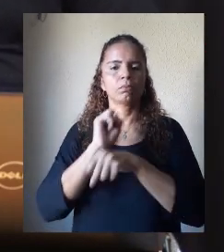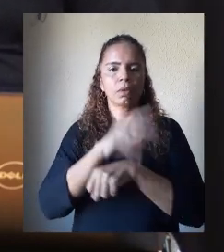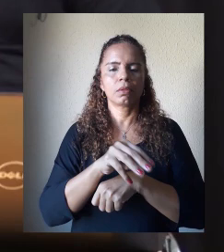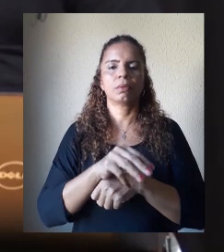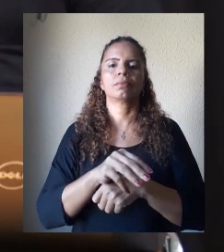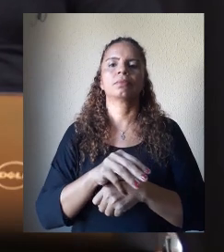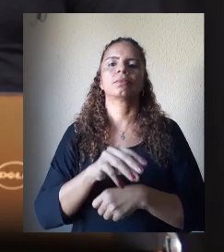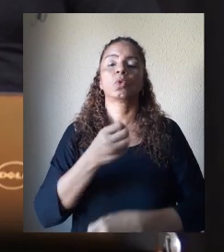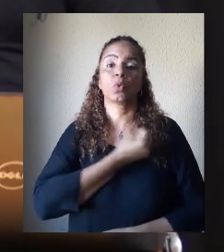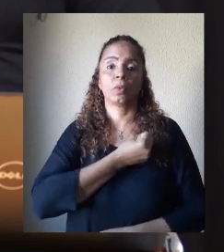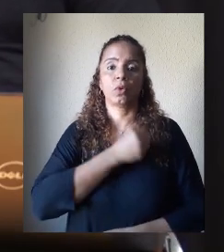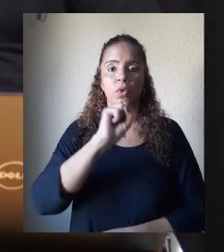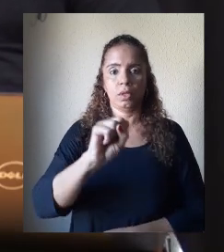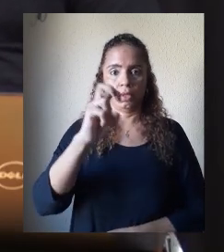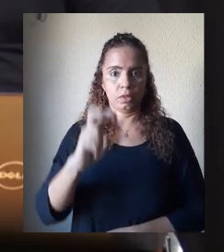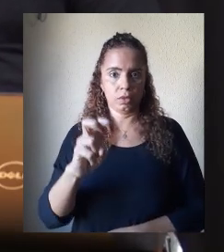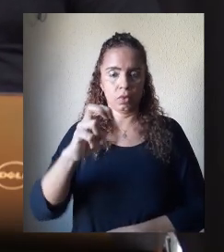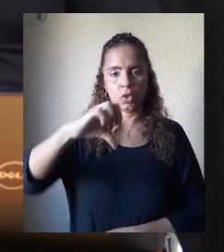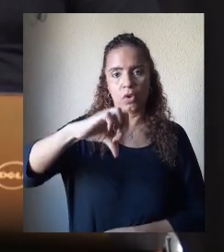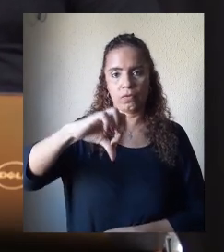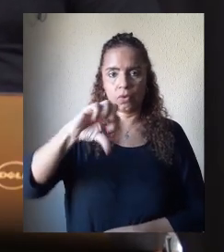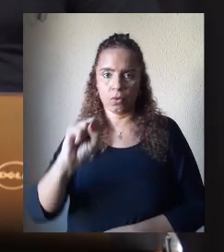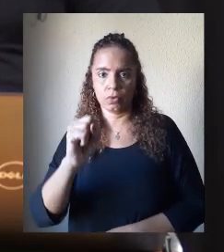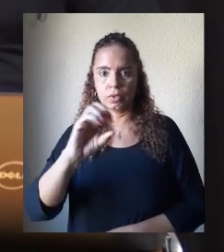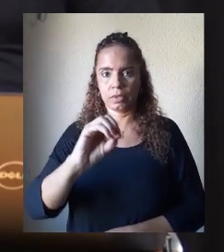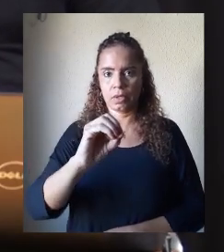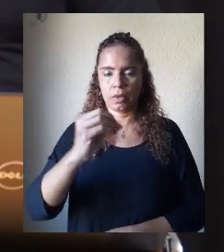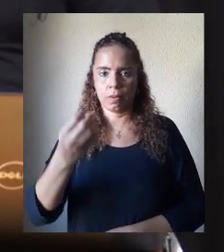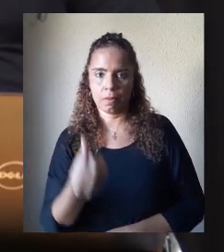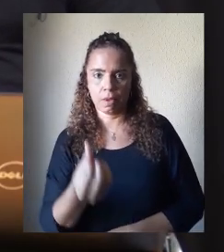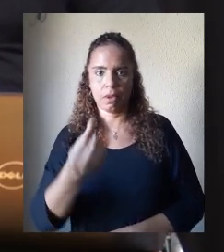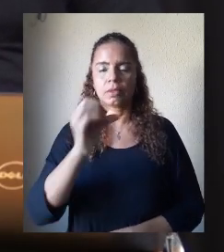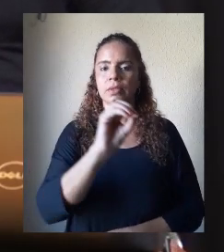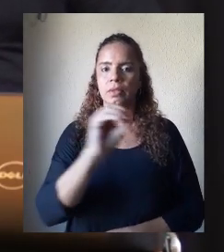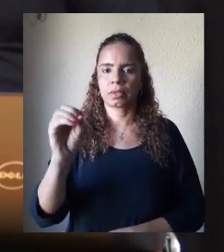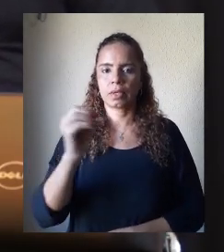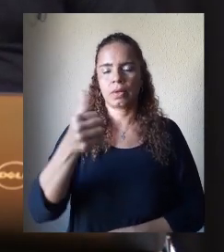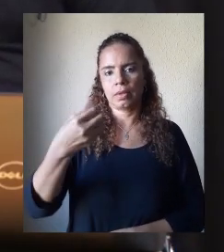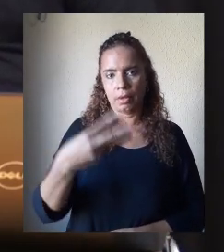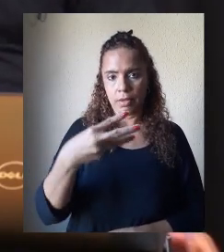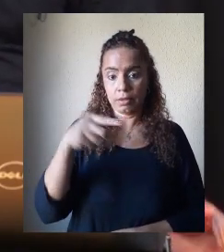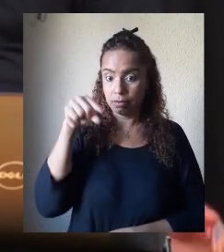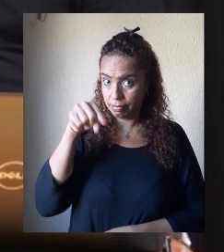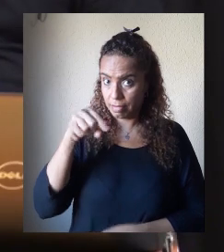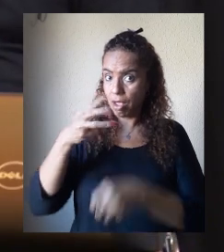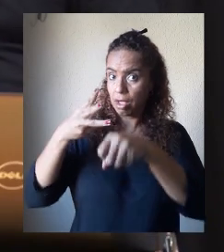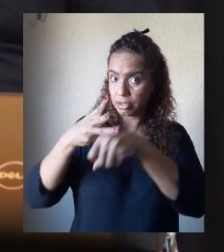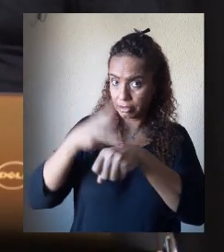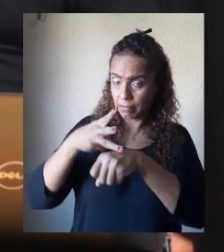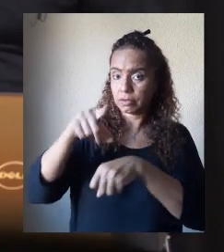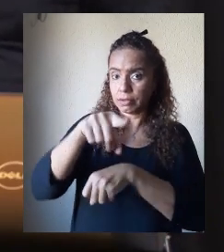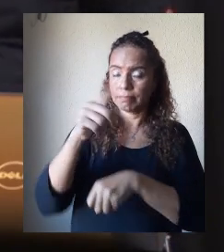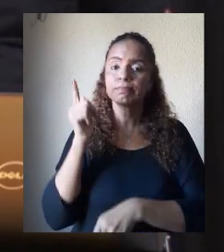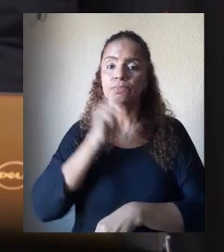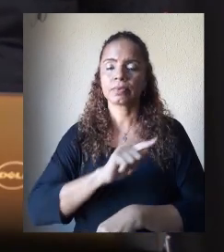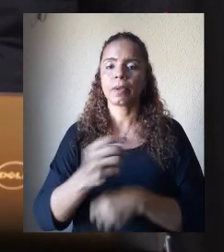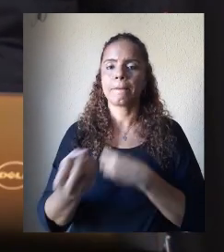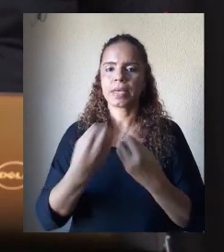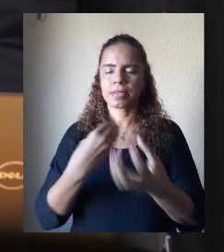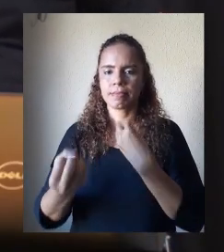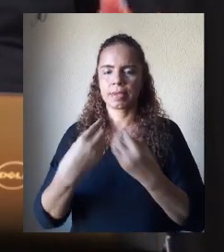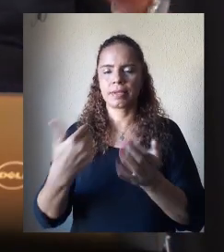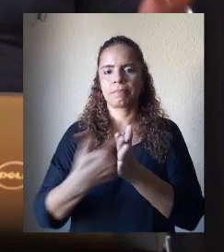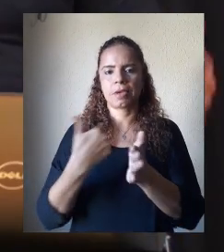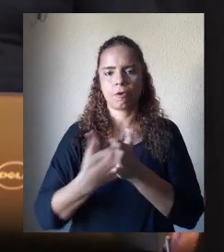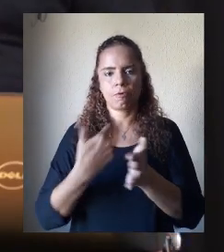ADUFSE, que o número é 85 9806 0013. A partir desse WhatsApp você consegue mandar suas